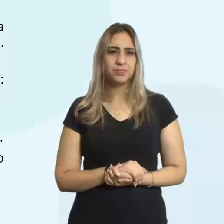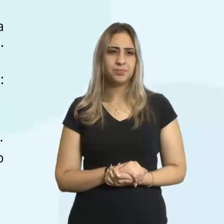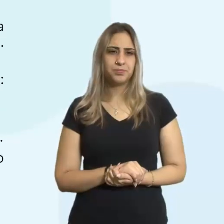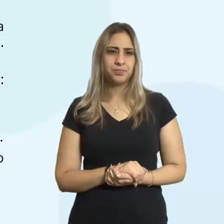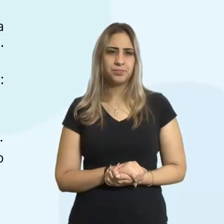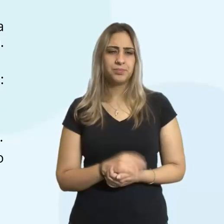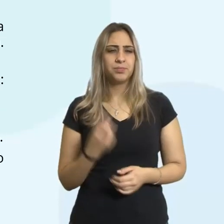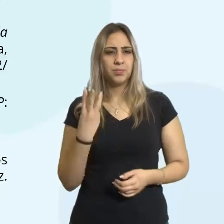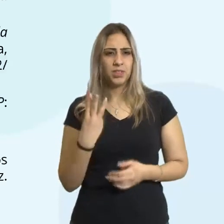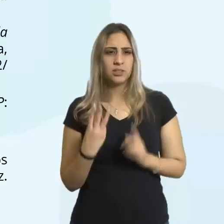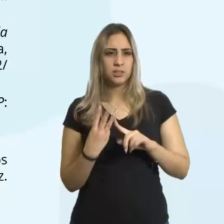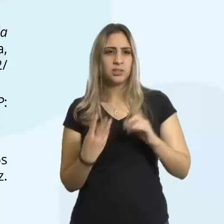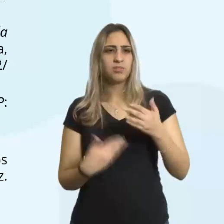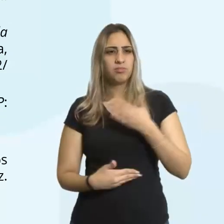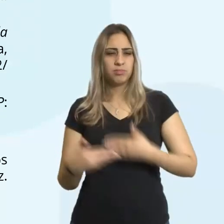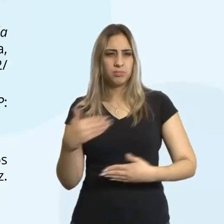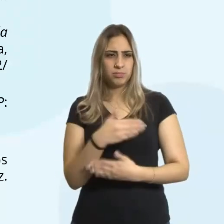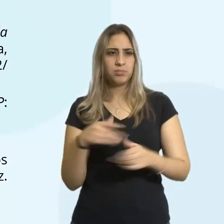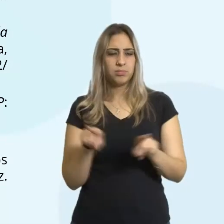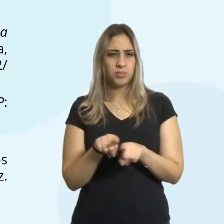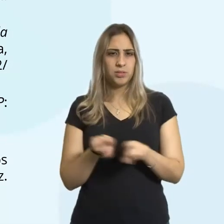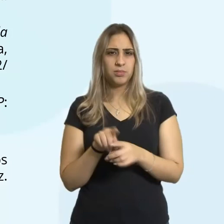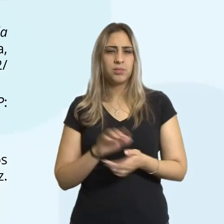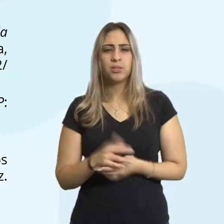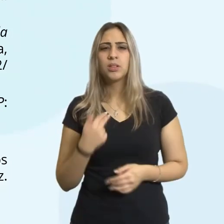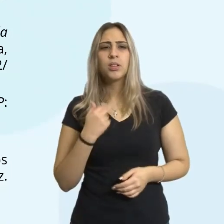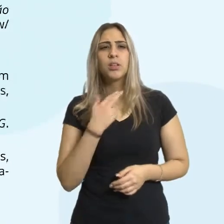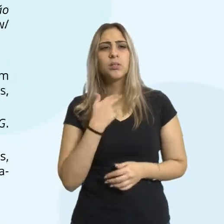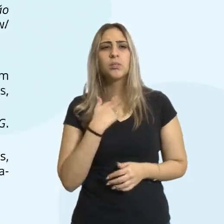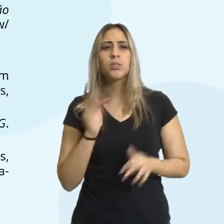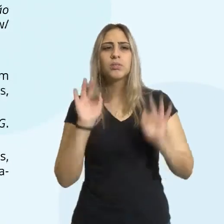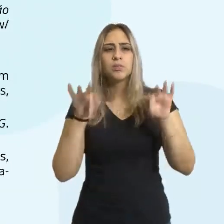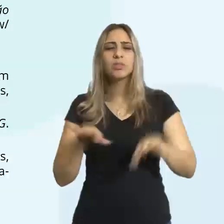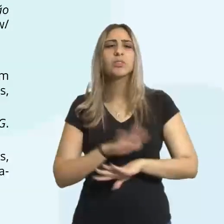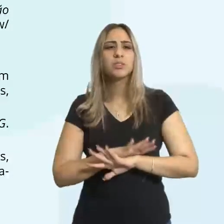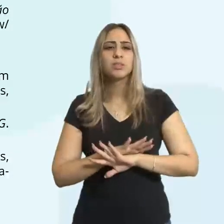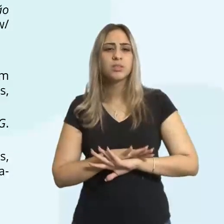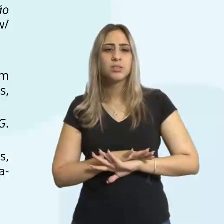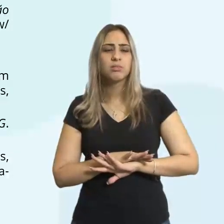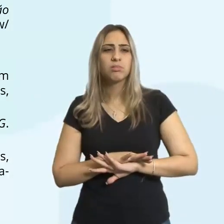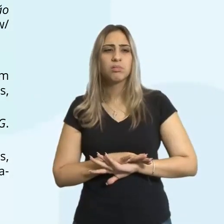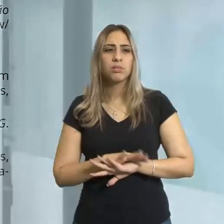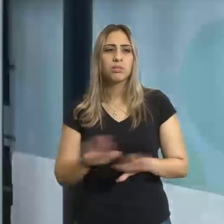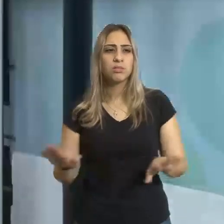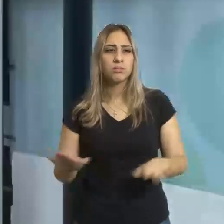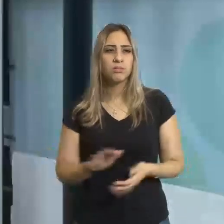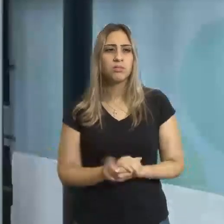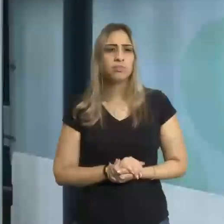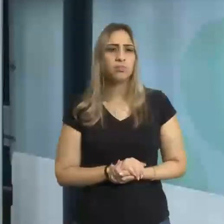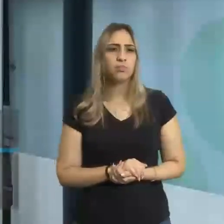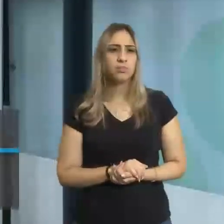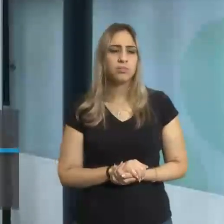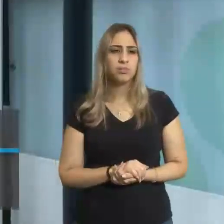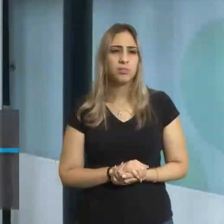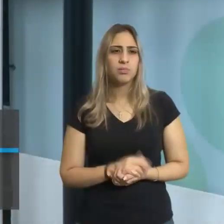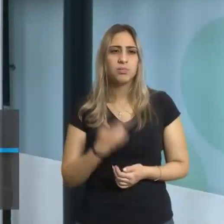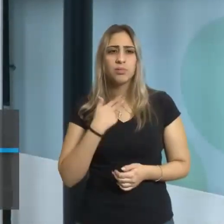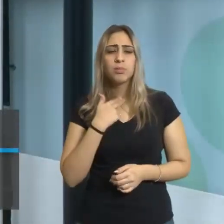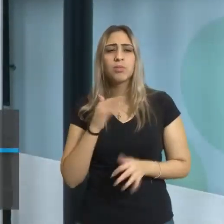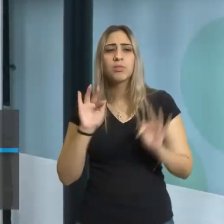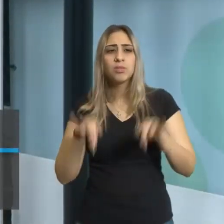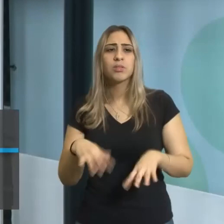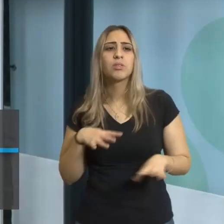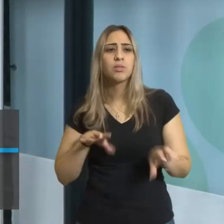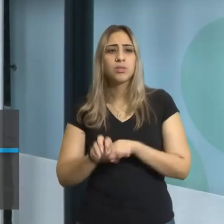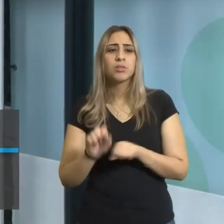EA terceira páginas de referência eu não posso finalizar essa formação passa aqui para mim por favor não posso